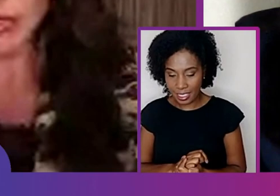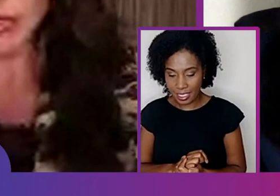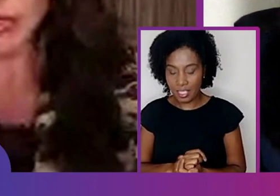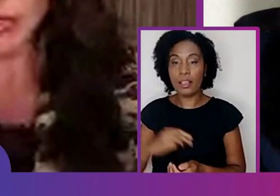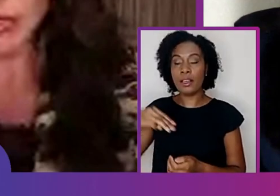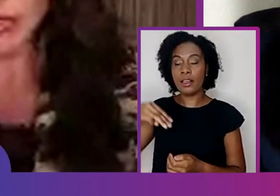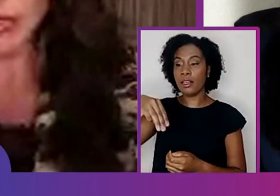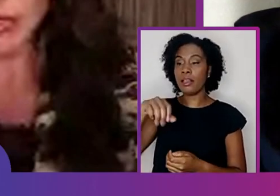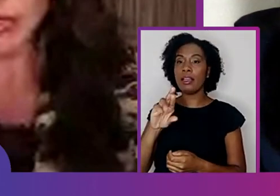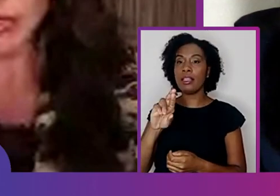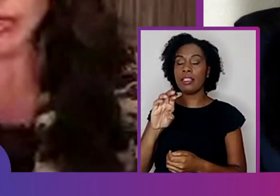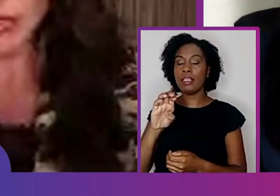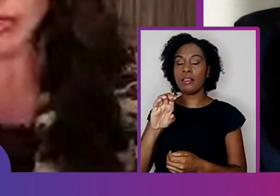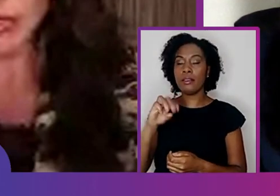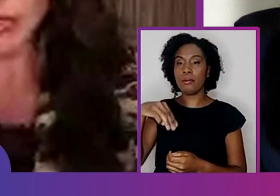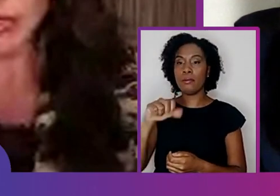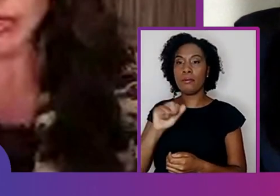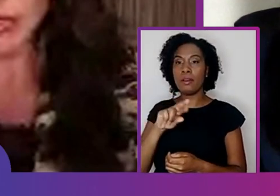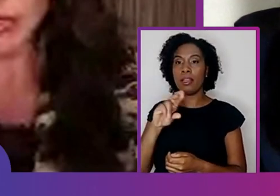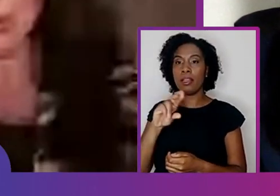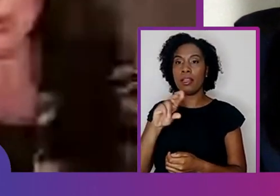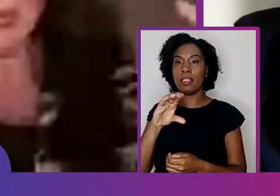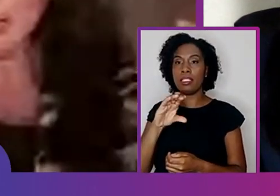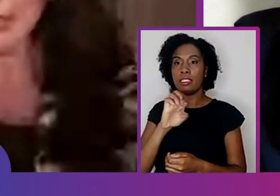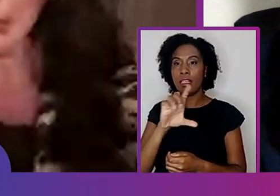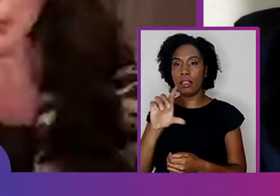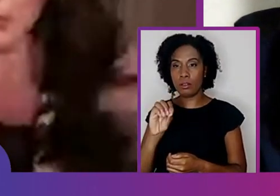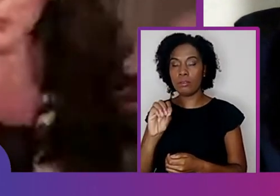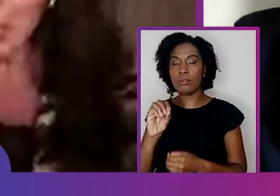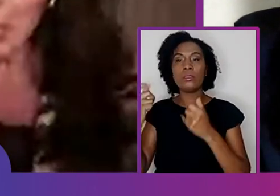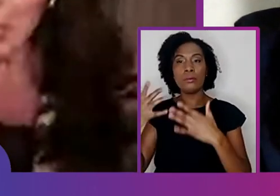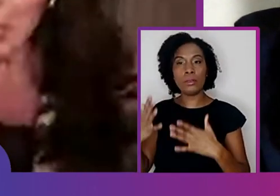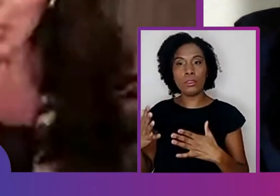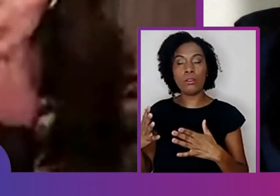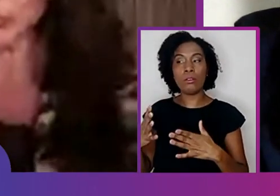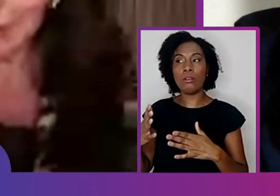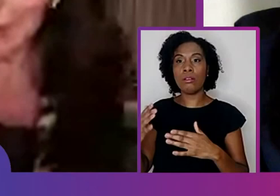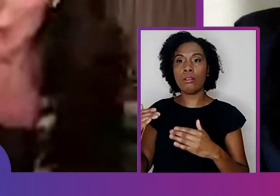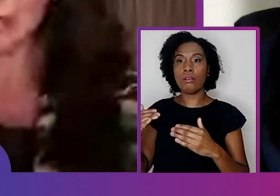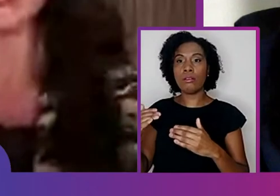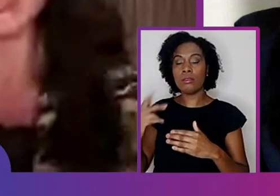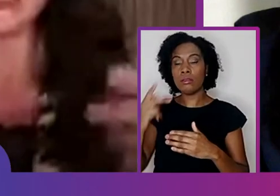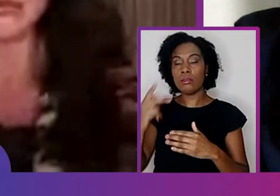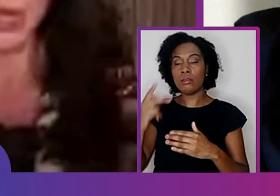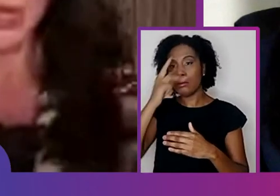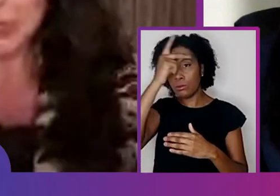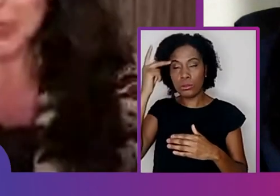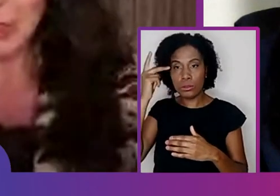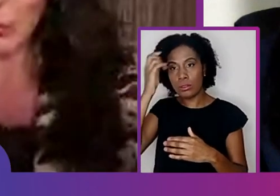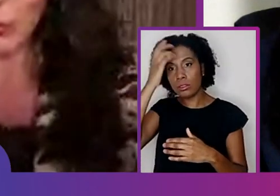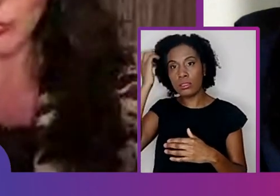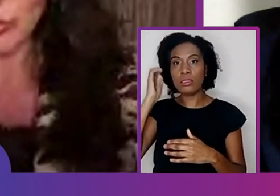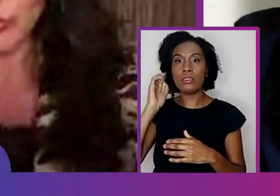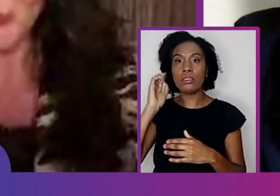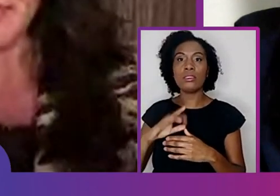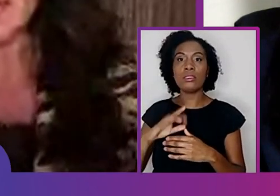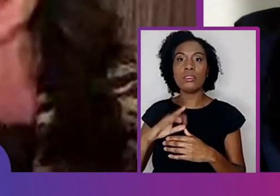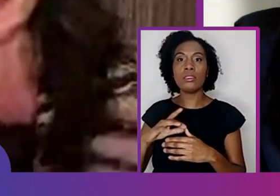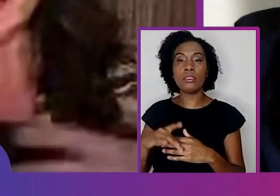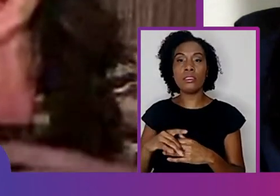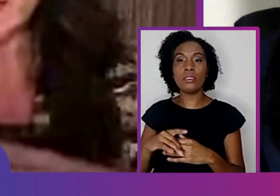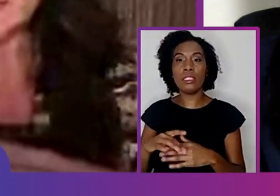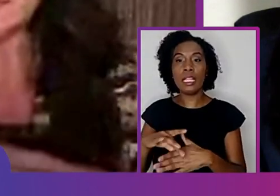as lideranças nas empresas, como é que podem lidar com os meios, com entregas de resultados, coisas que precisamos